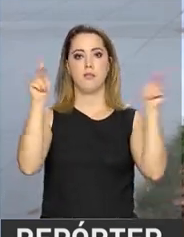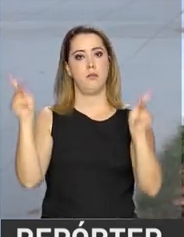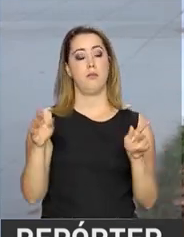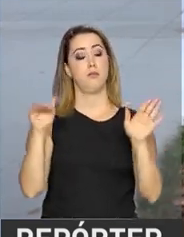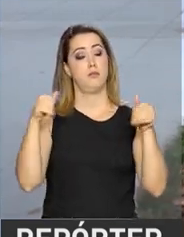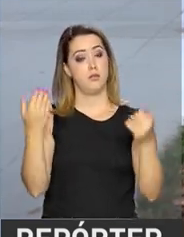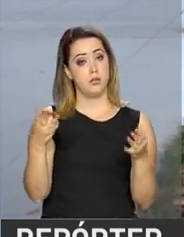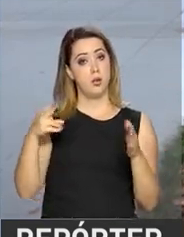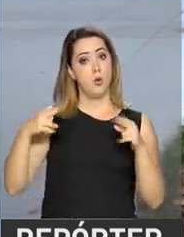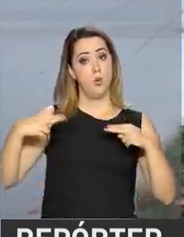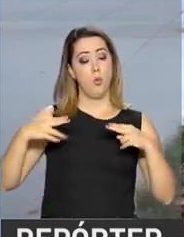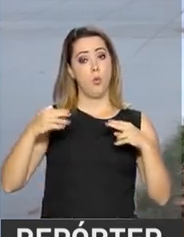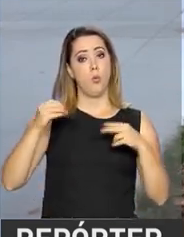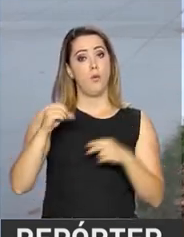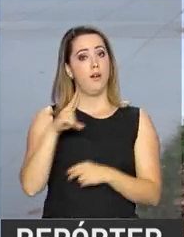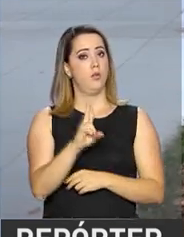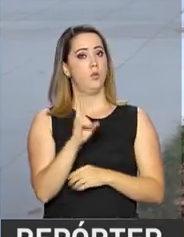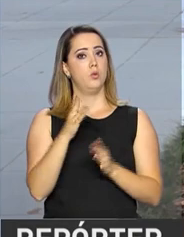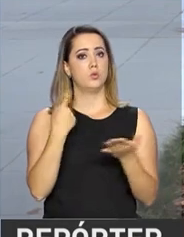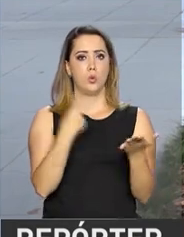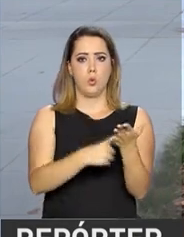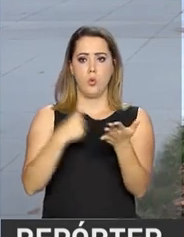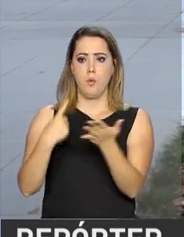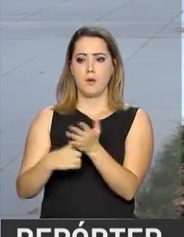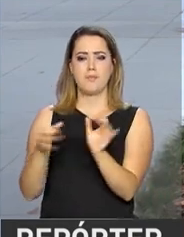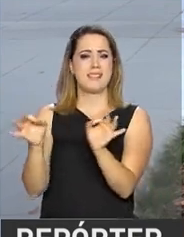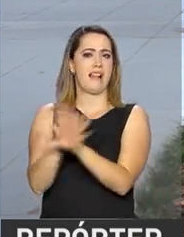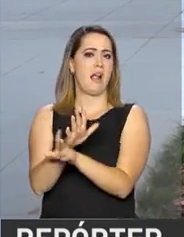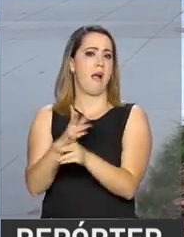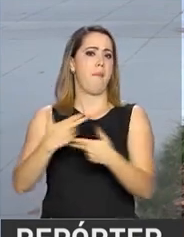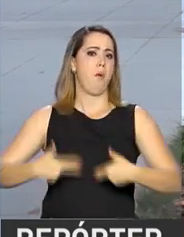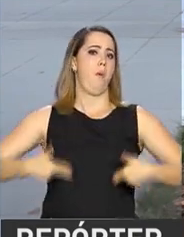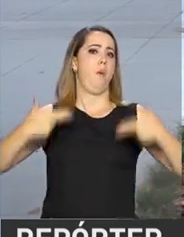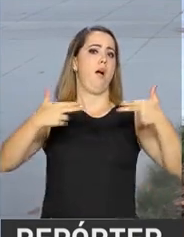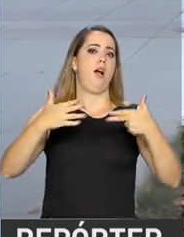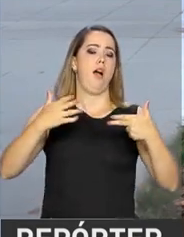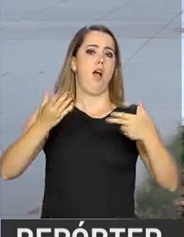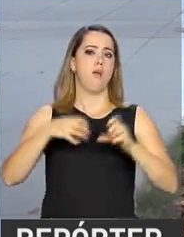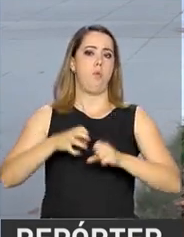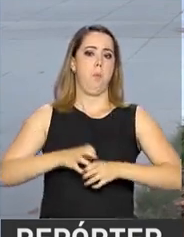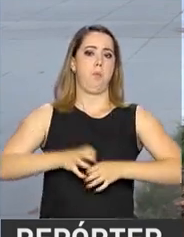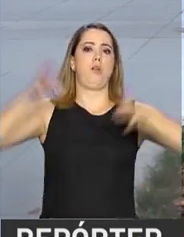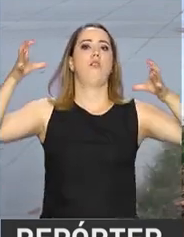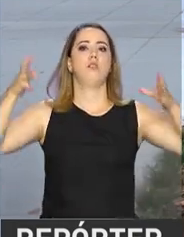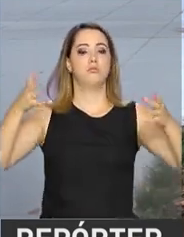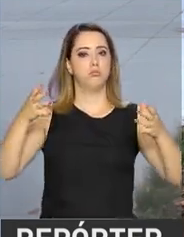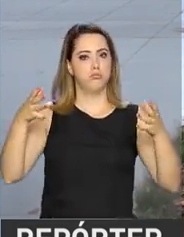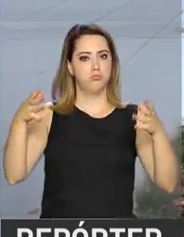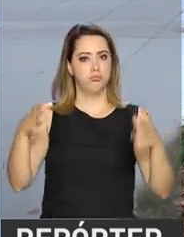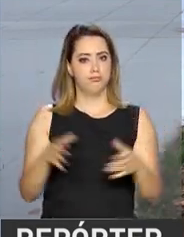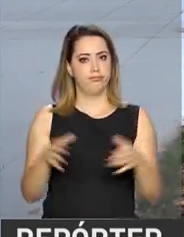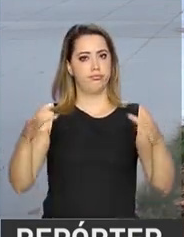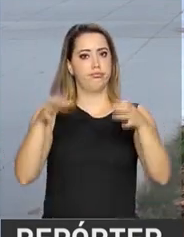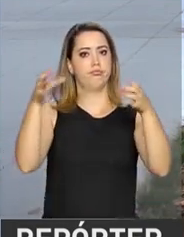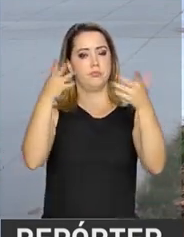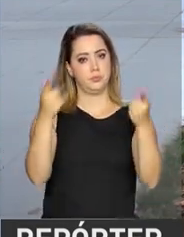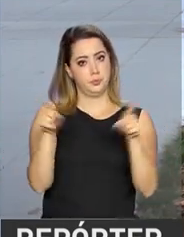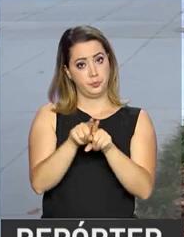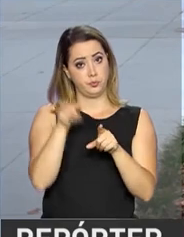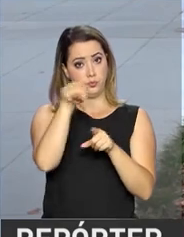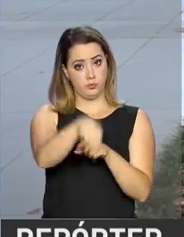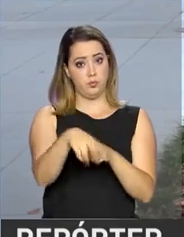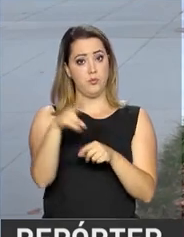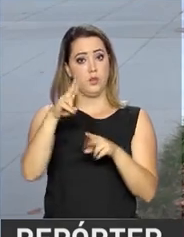que as nações unidas criassem um tratado para banir as armas nucleares em julho deste ano o tratado foi aprovado